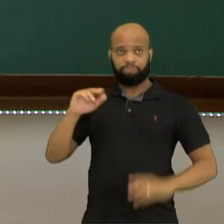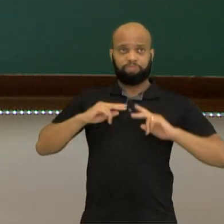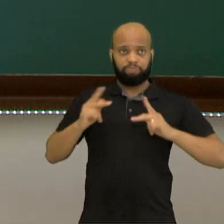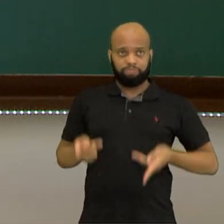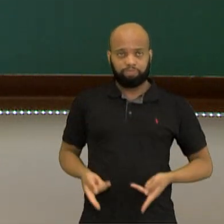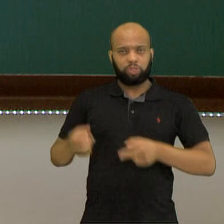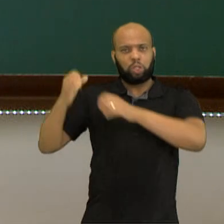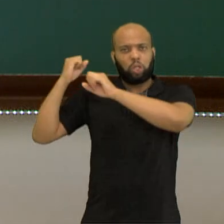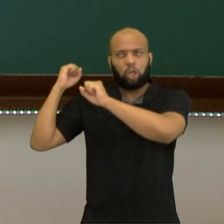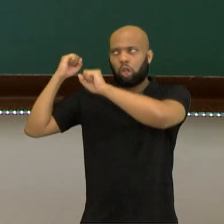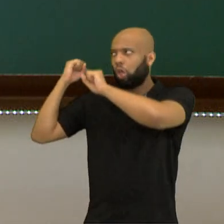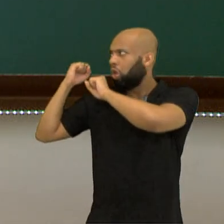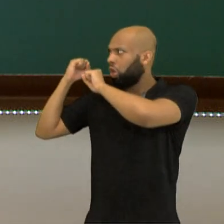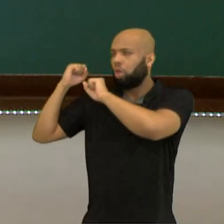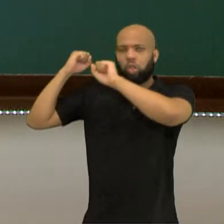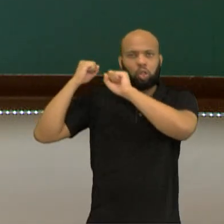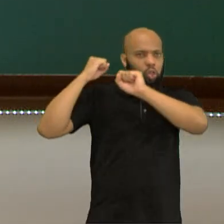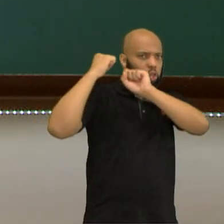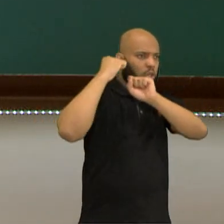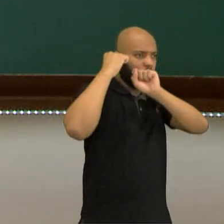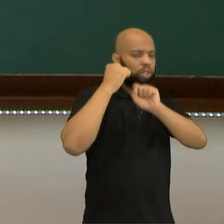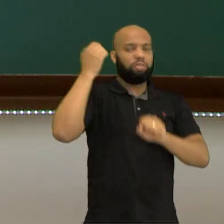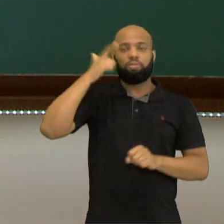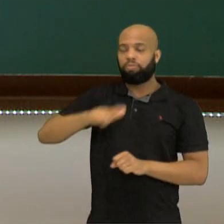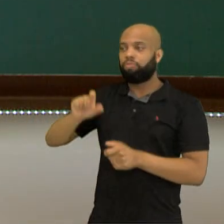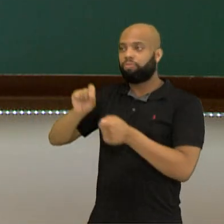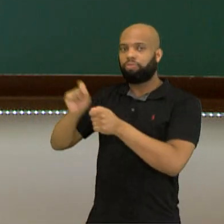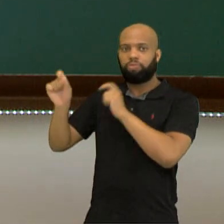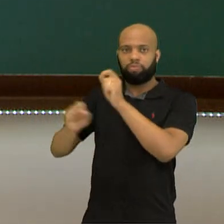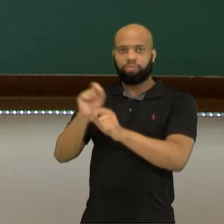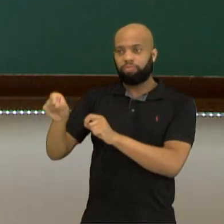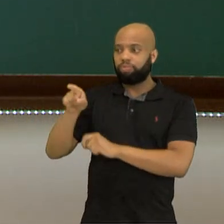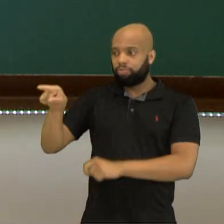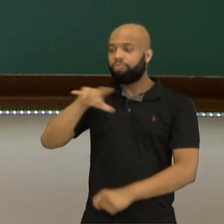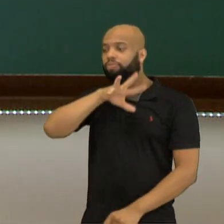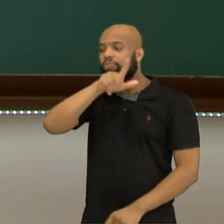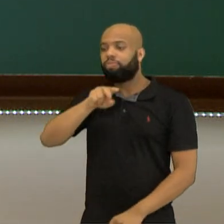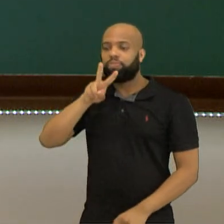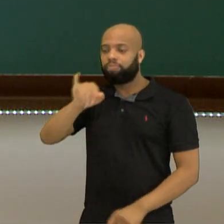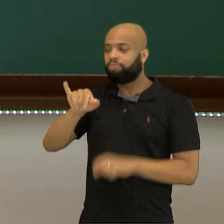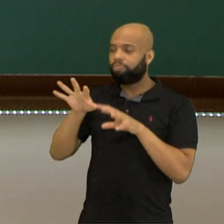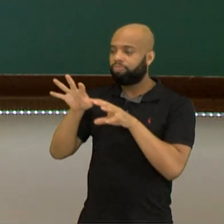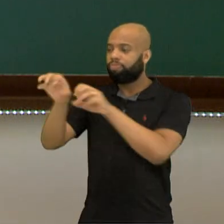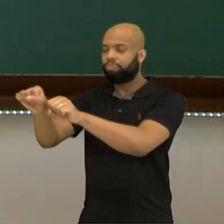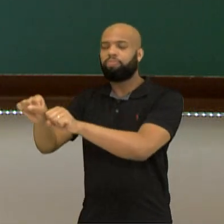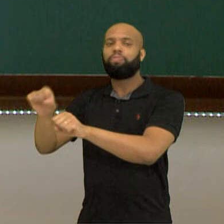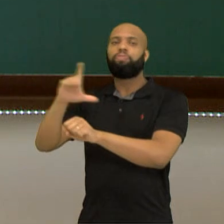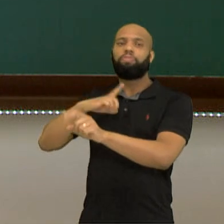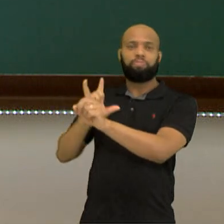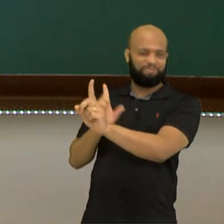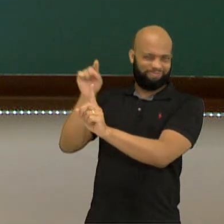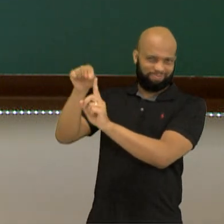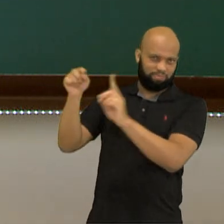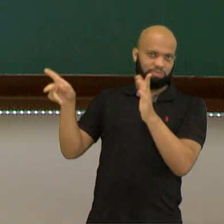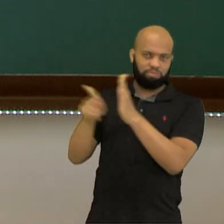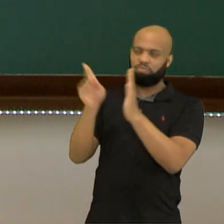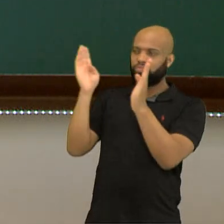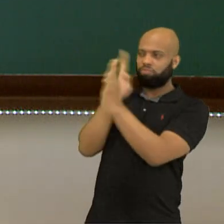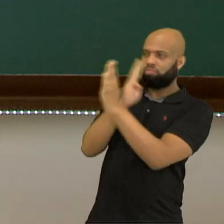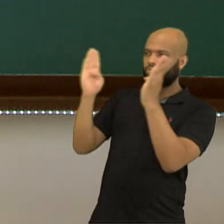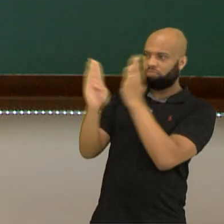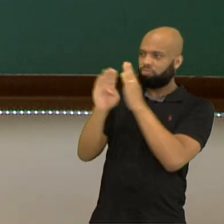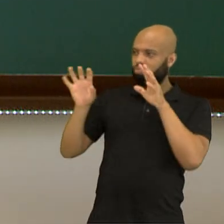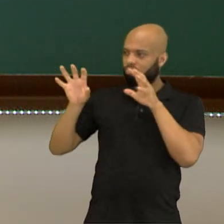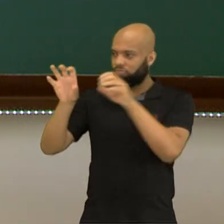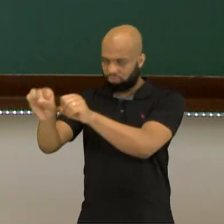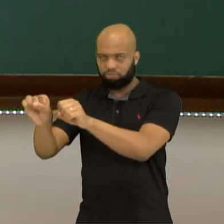que atrairia o animal, né, o seu objetivo, o